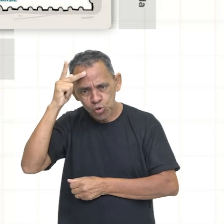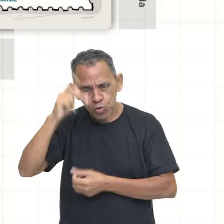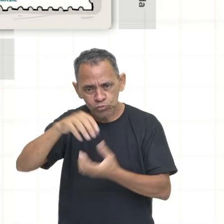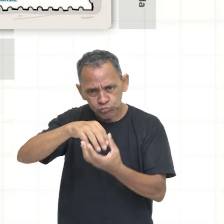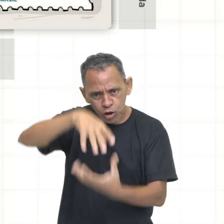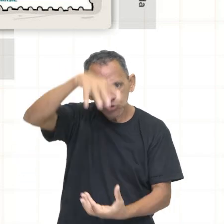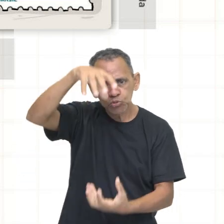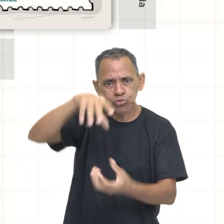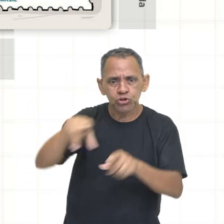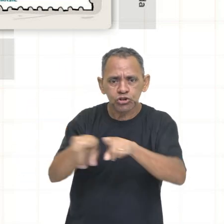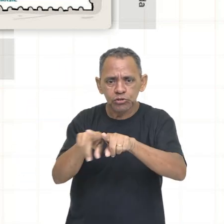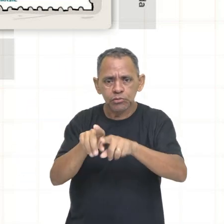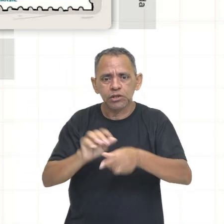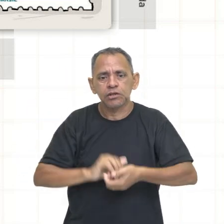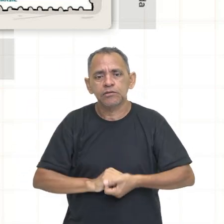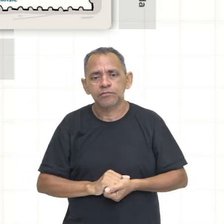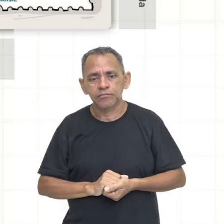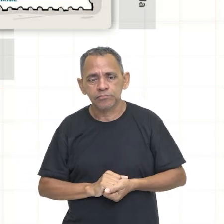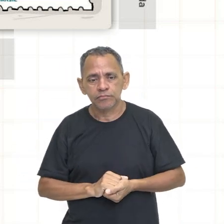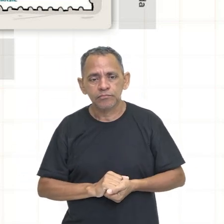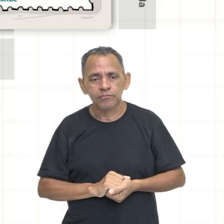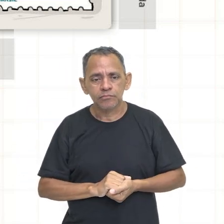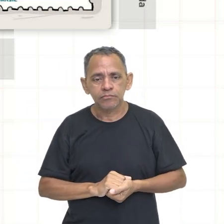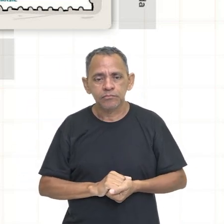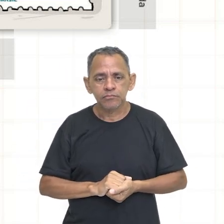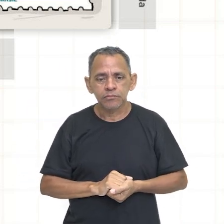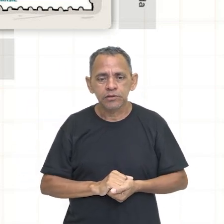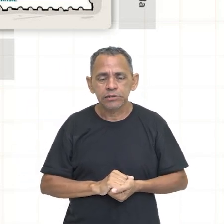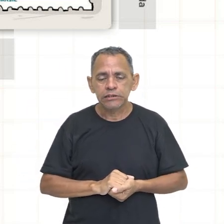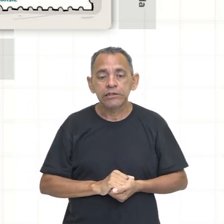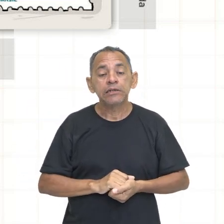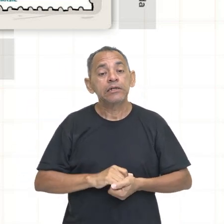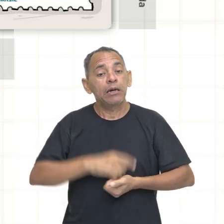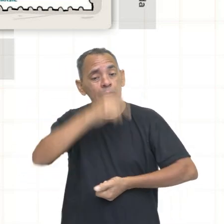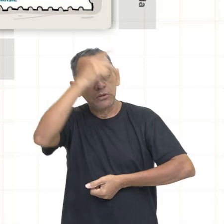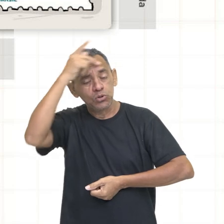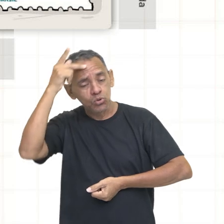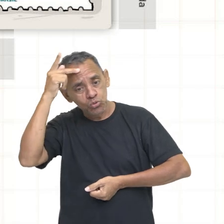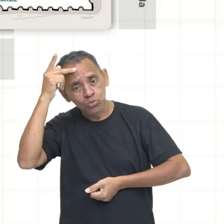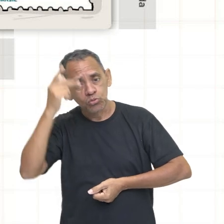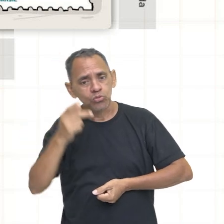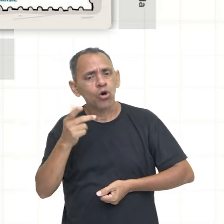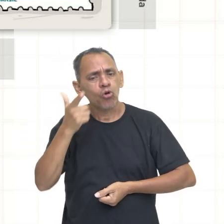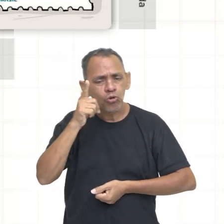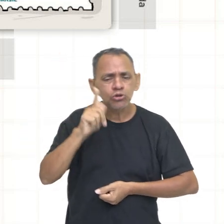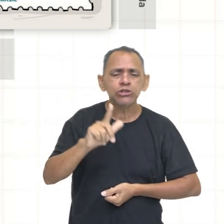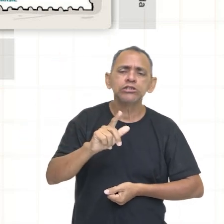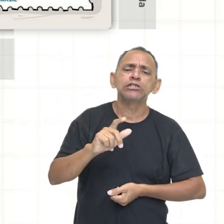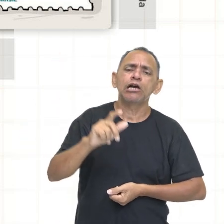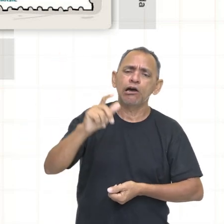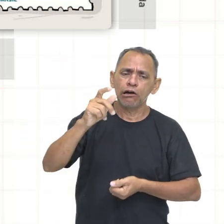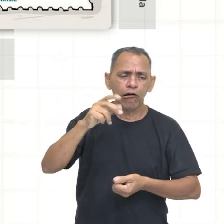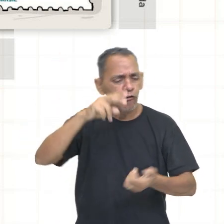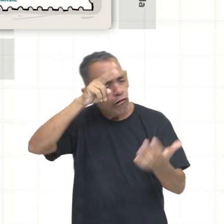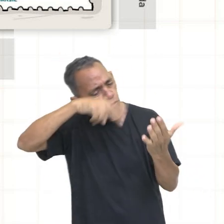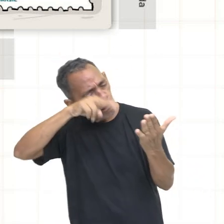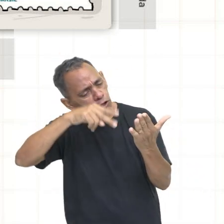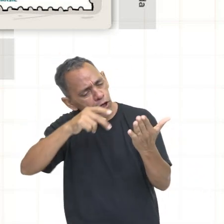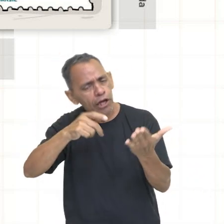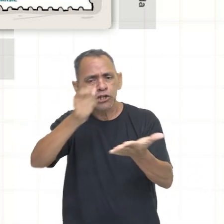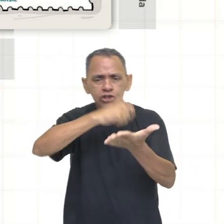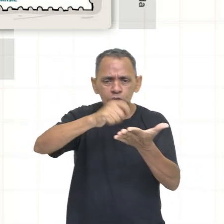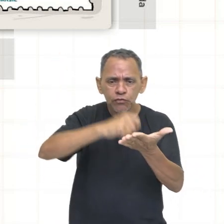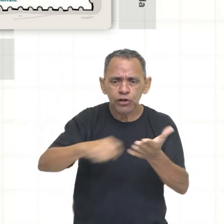apenas lessem o que estava escrito, mas não tinha aquela capacidade de interpretação. Então, era como se fosse um